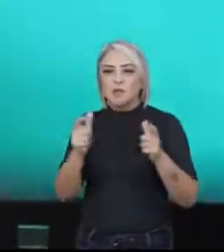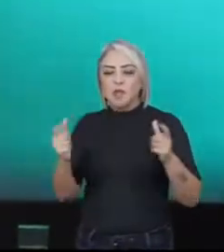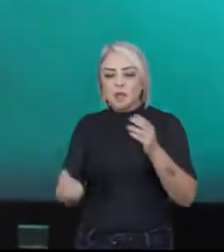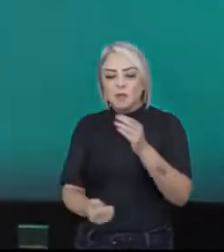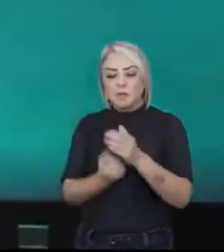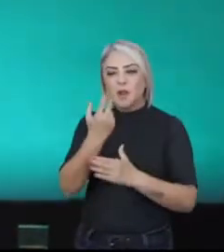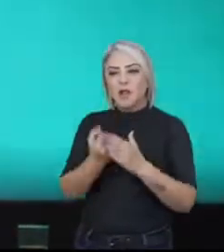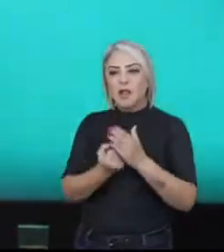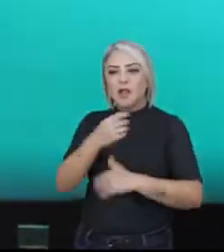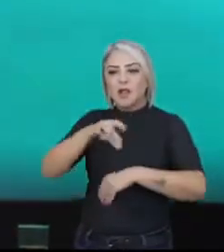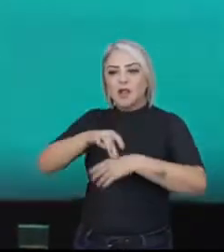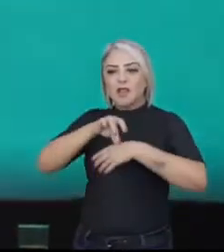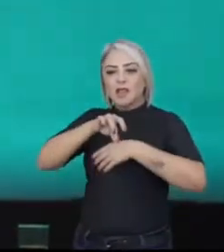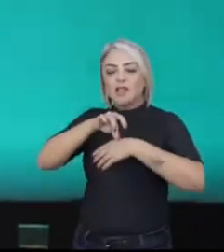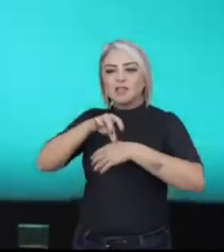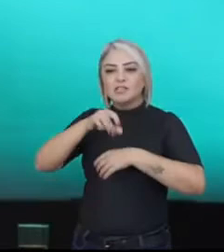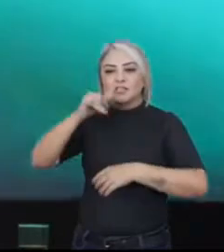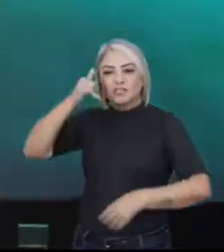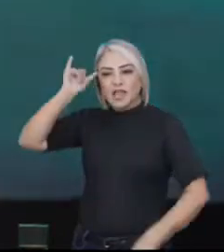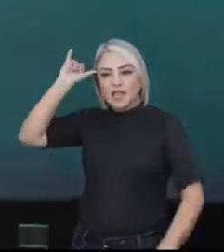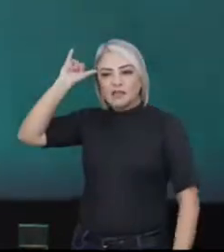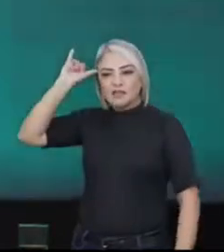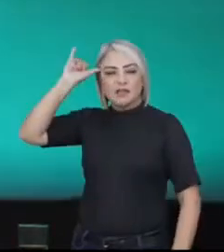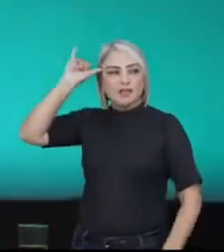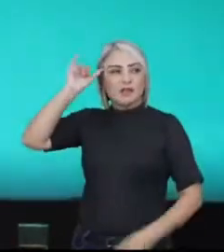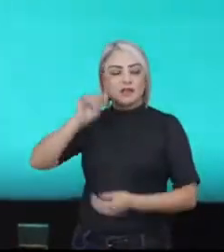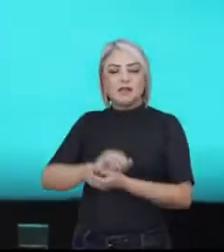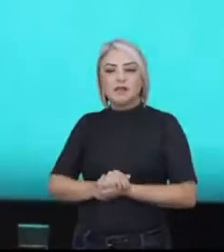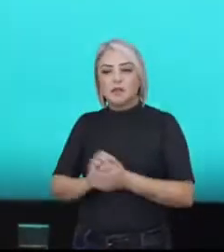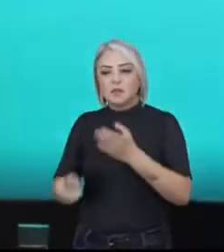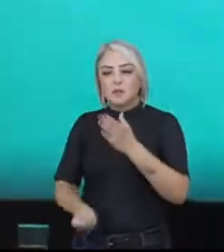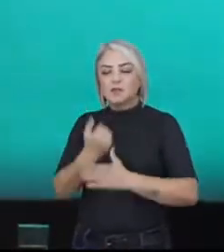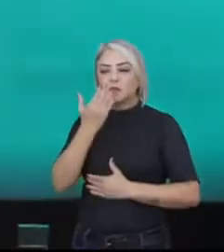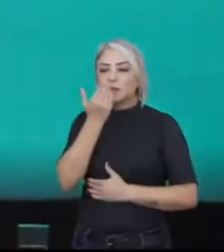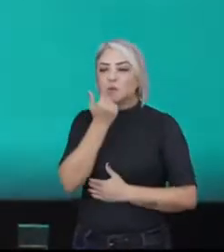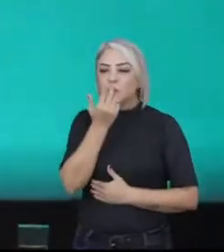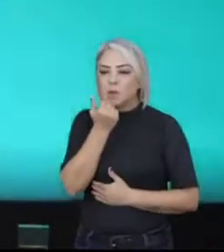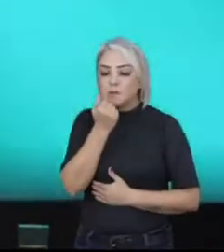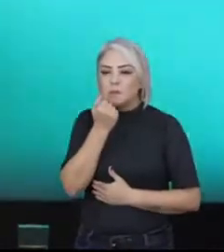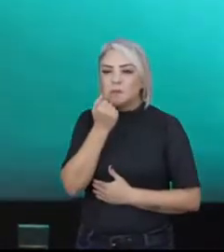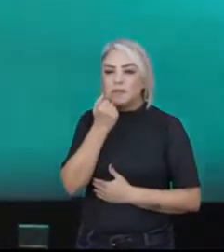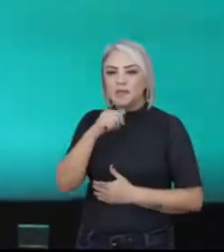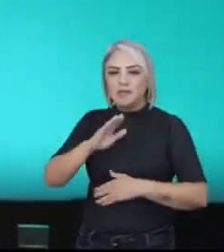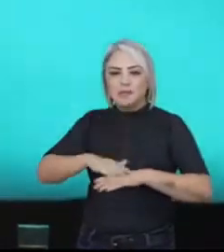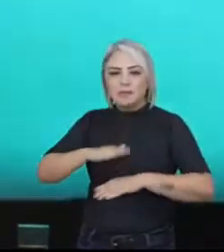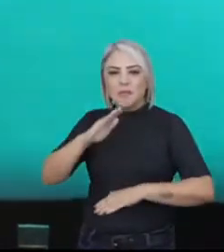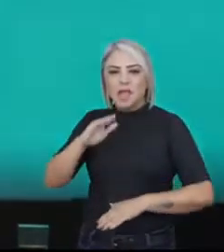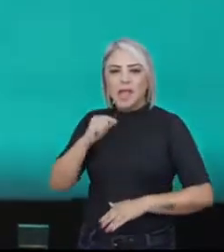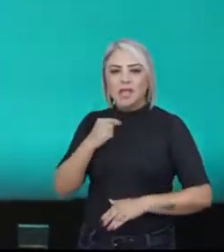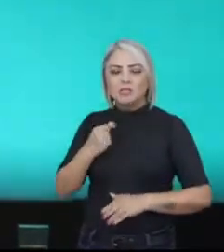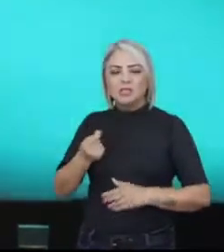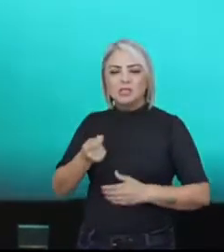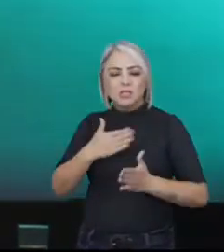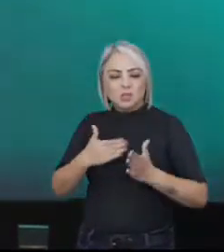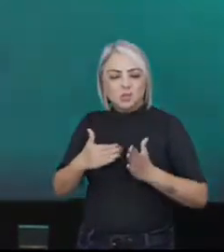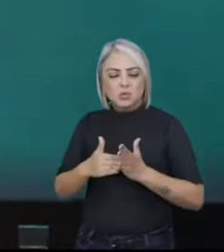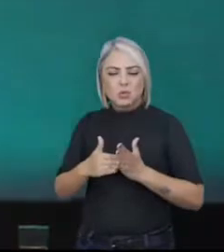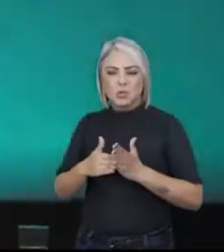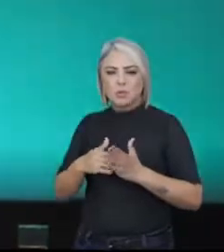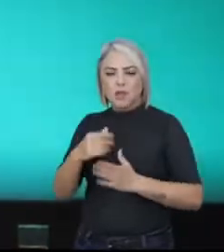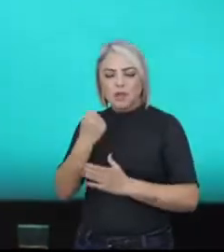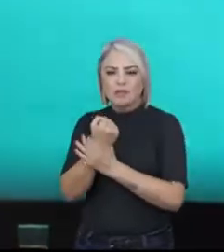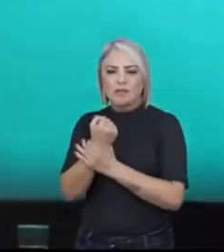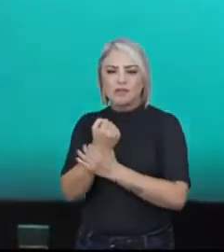animal do mundo. Produzimos comida em quantidade mais do que suficiente para garantir alimentação